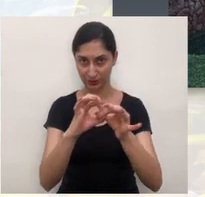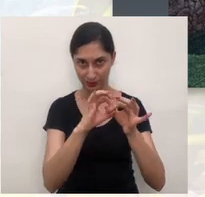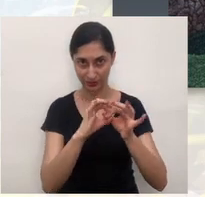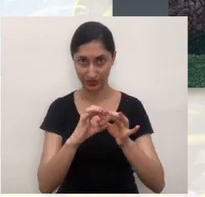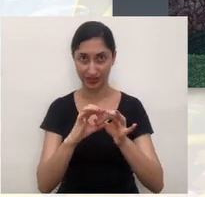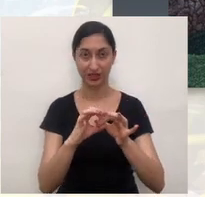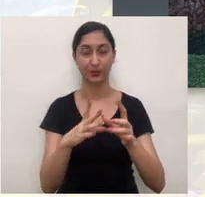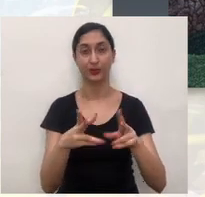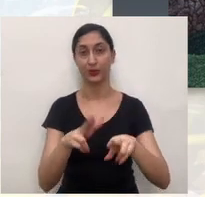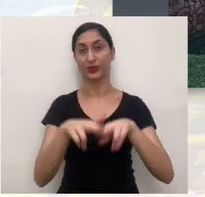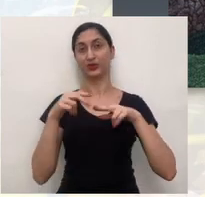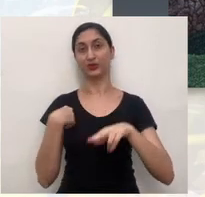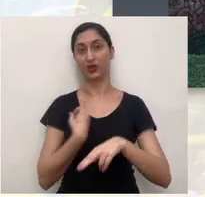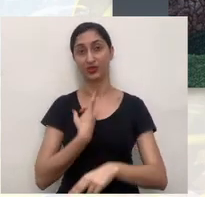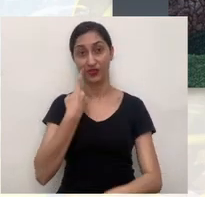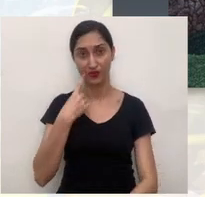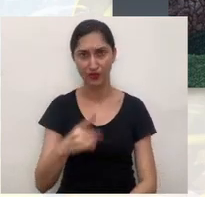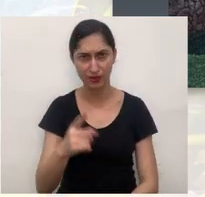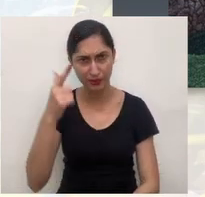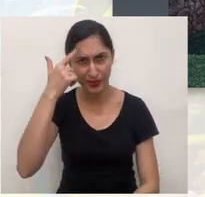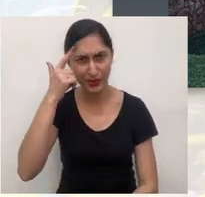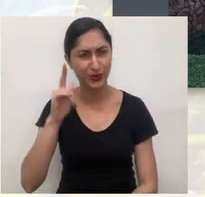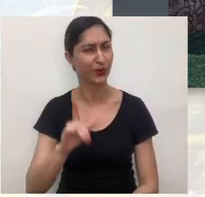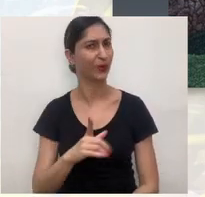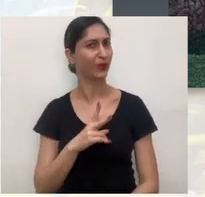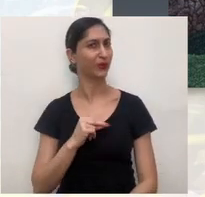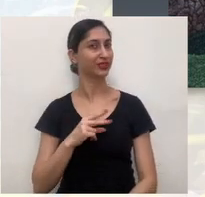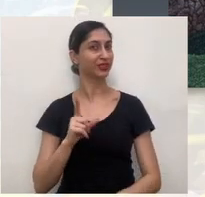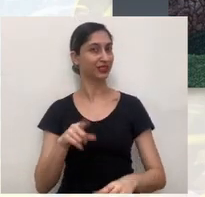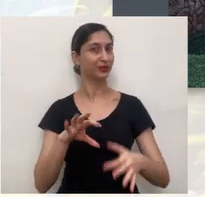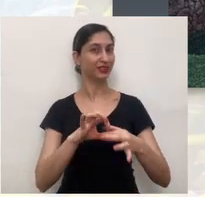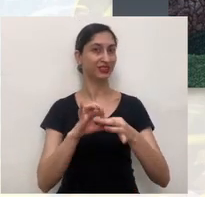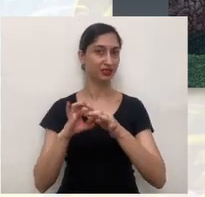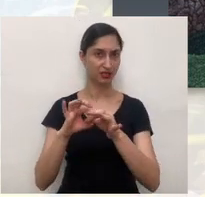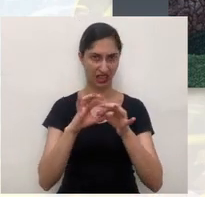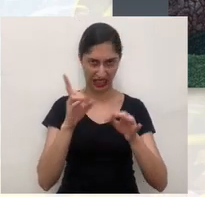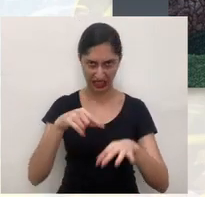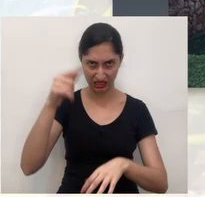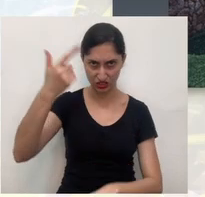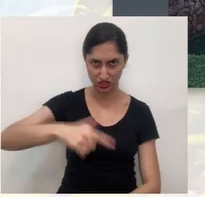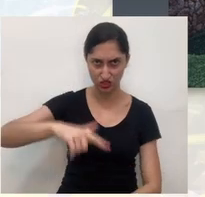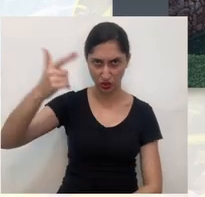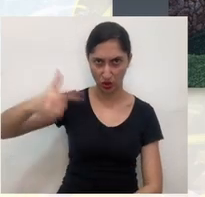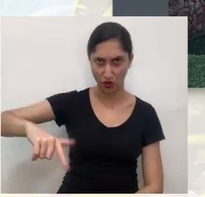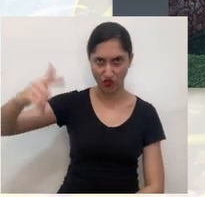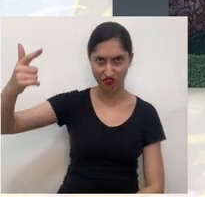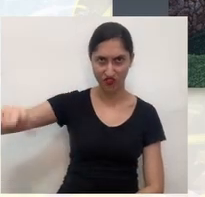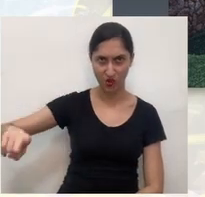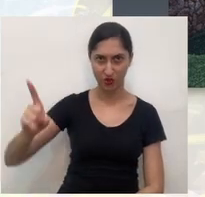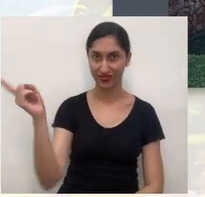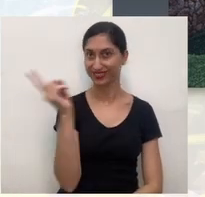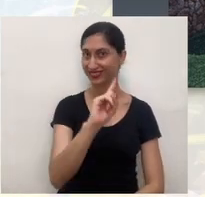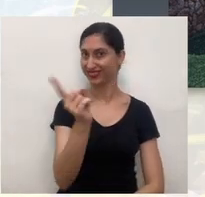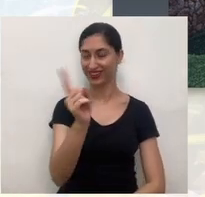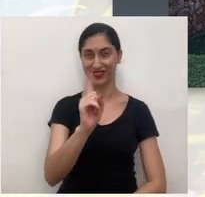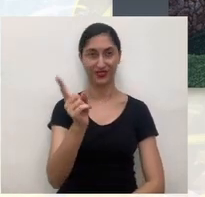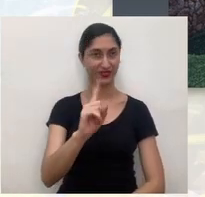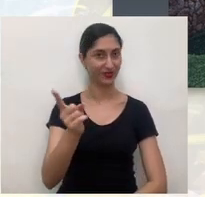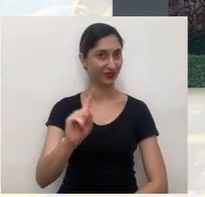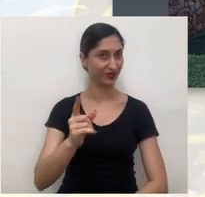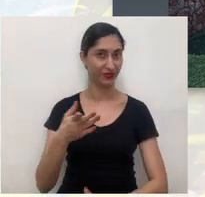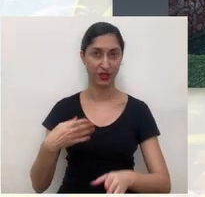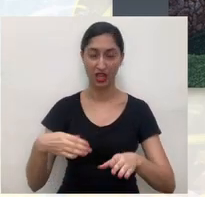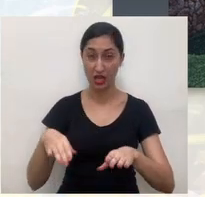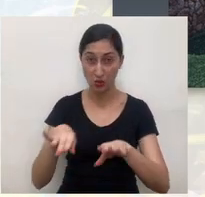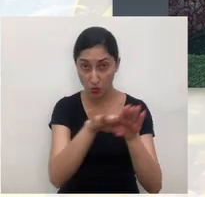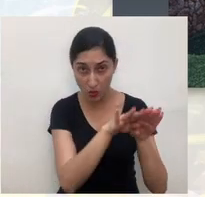de unidade. O que é unidade? É uma repetição? Não. Não é a repetição de jeito nenhum. Não é